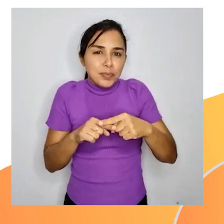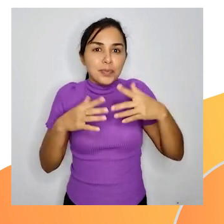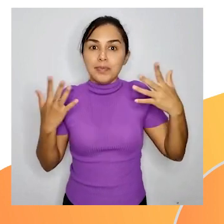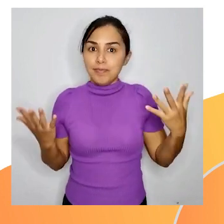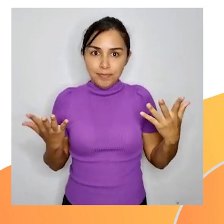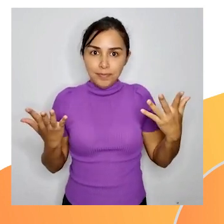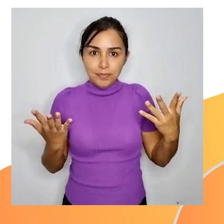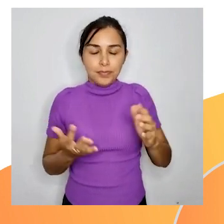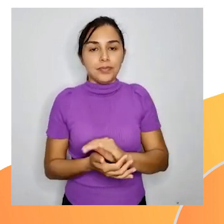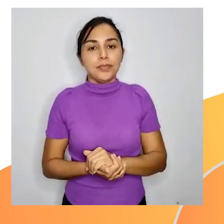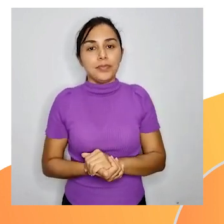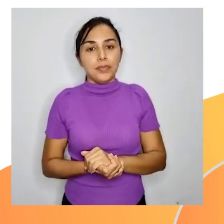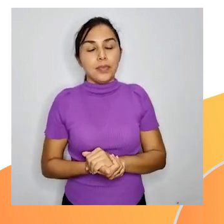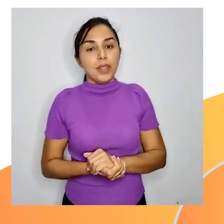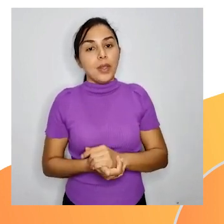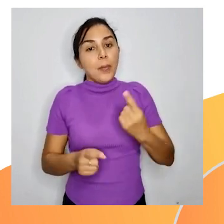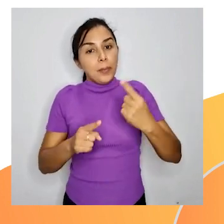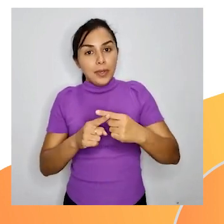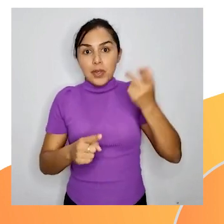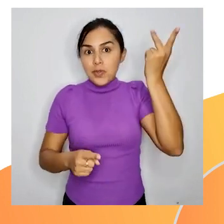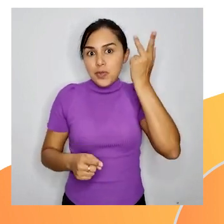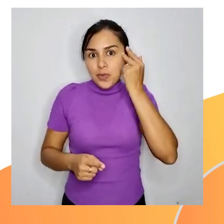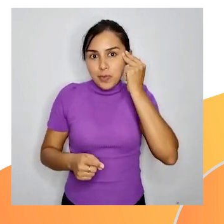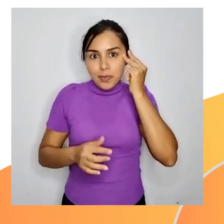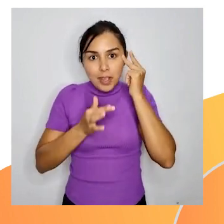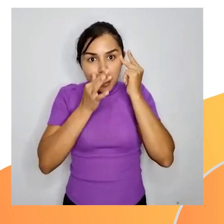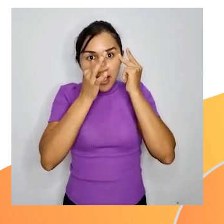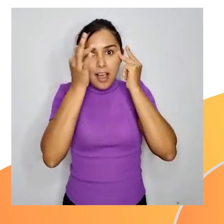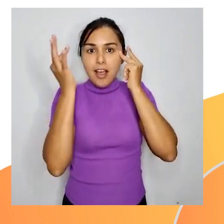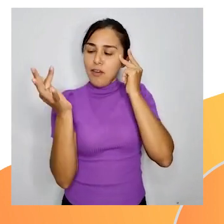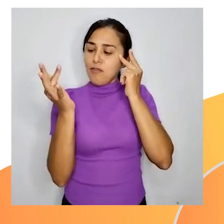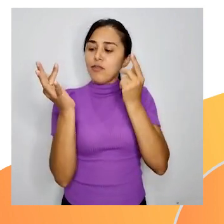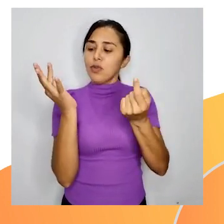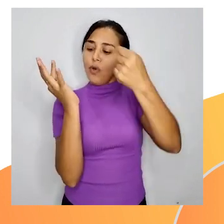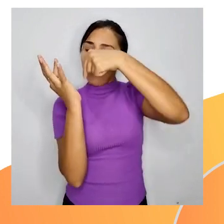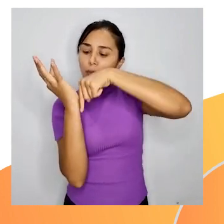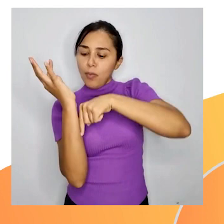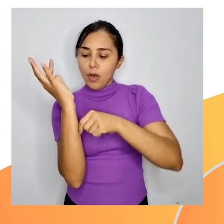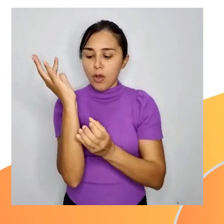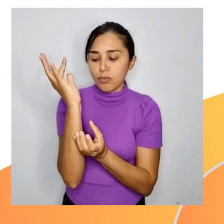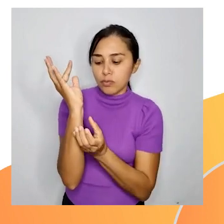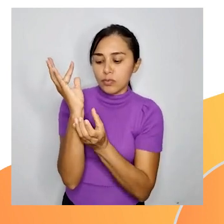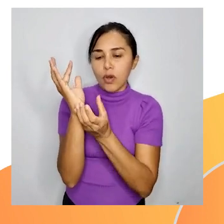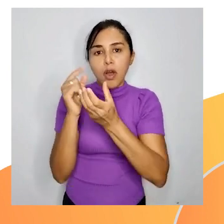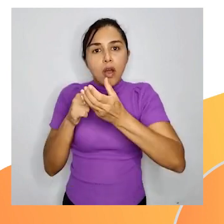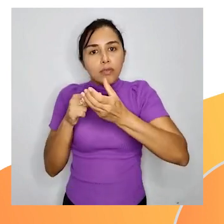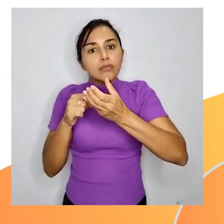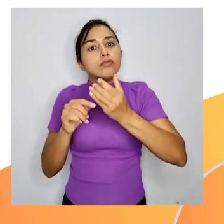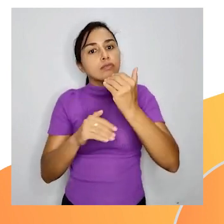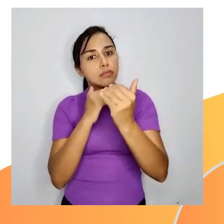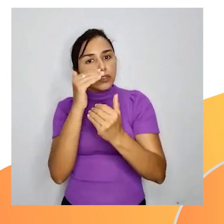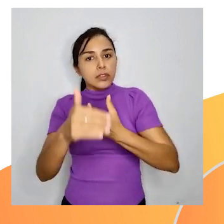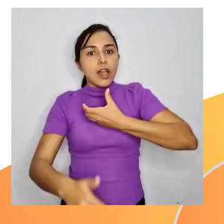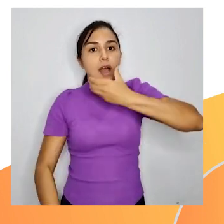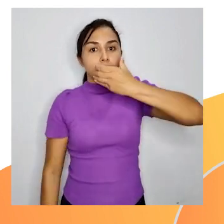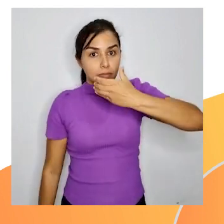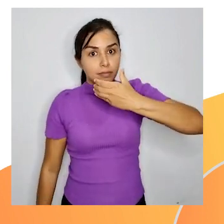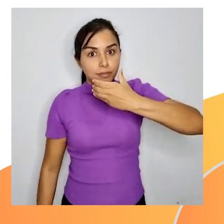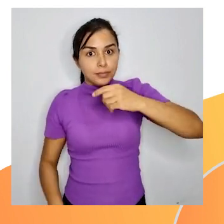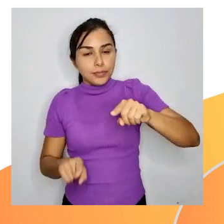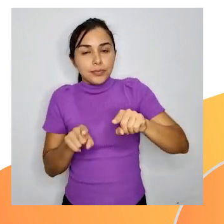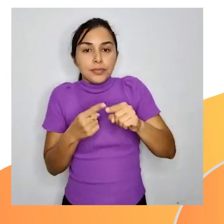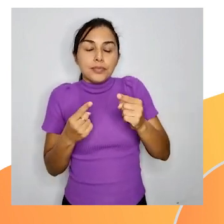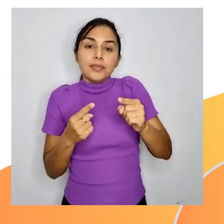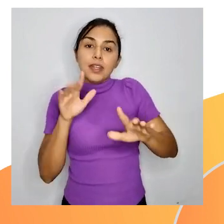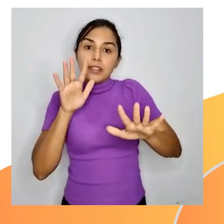Como eu disse para você, o fruto ele vem do desenvolvimento do ovário fecundado. Porém, em algumas plantas há outras estruturas que